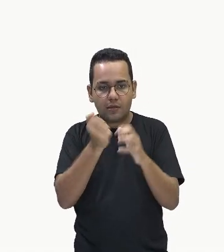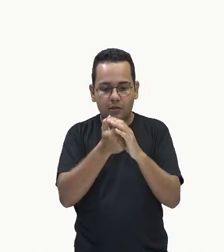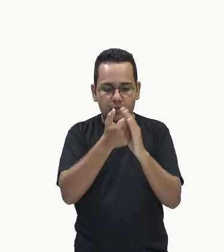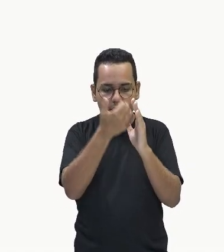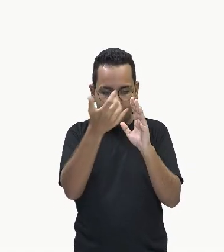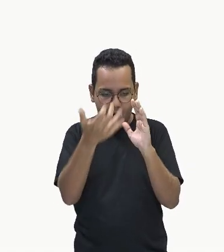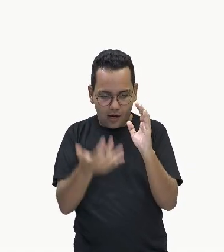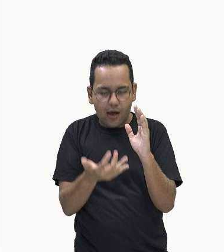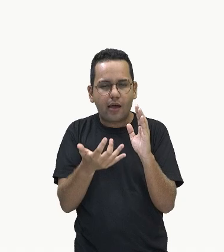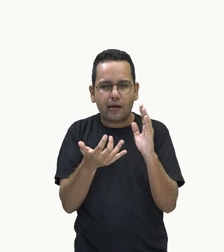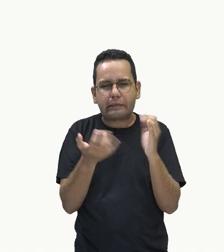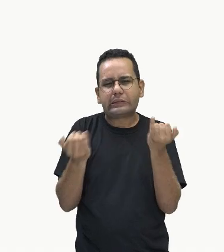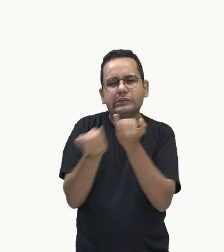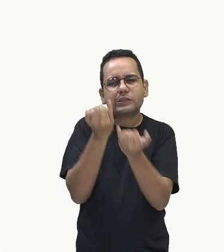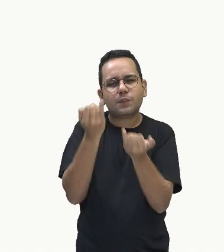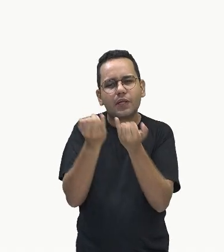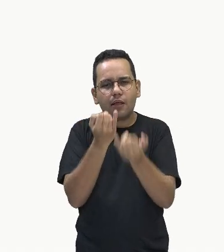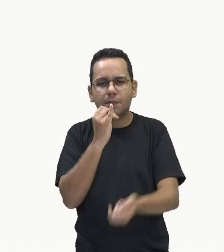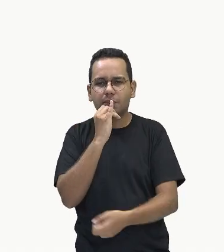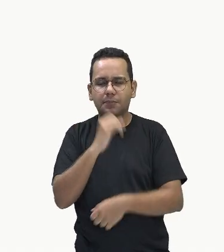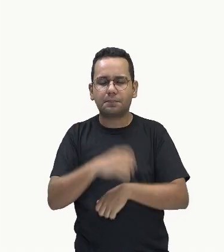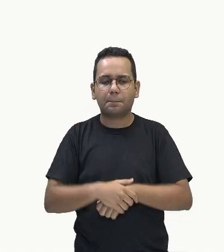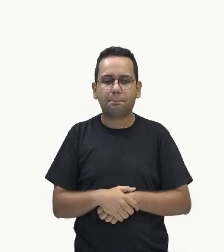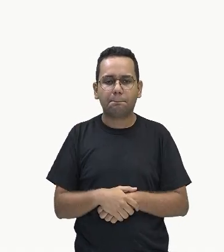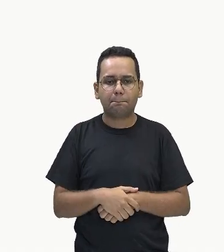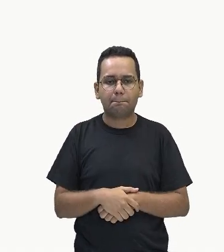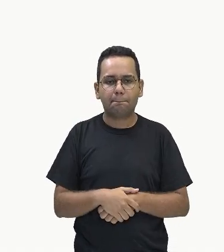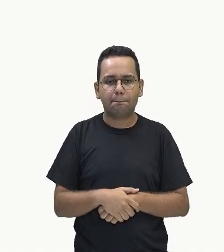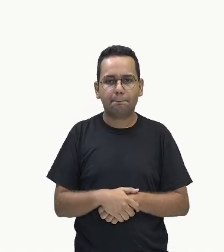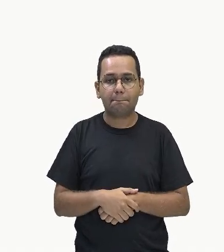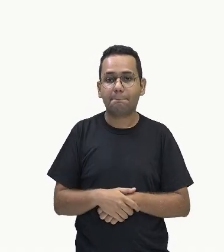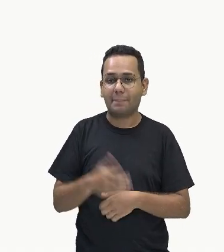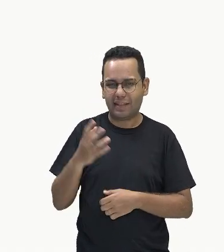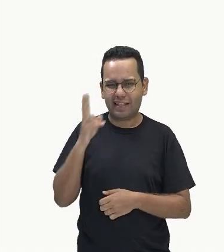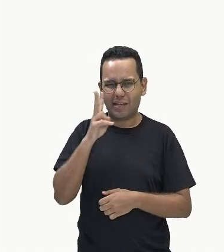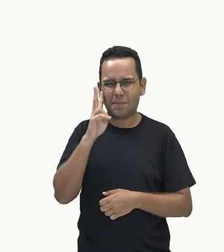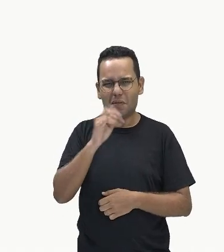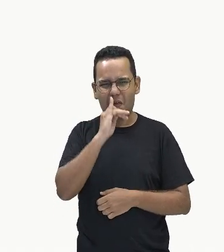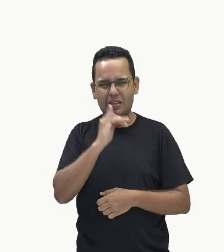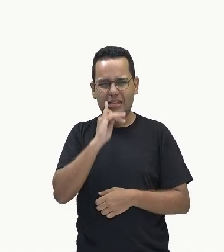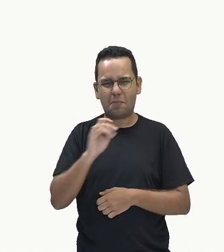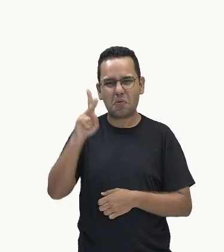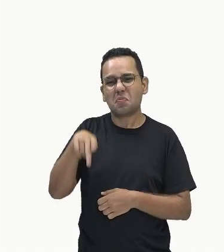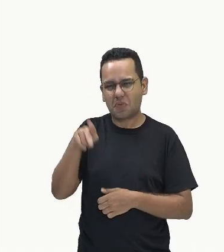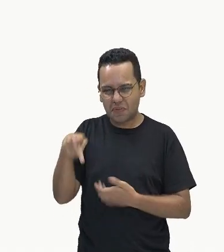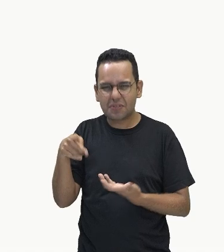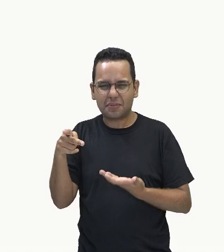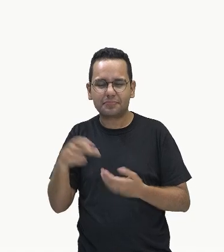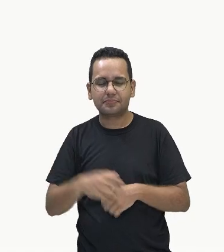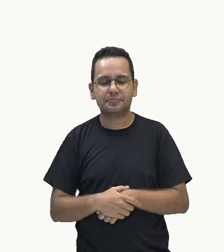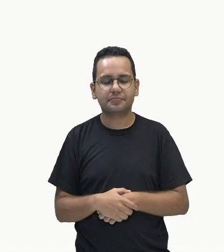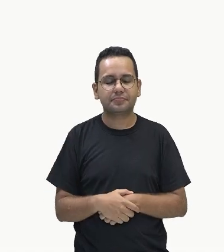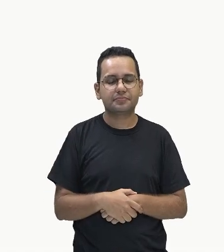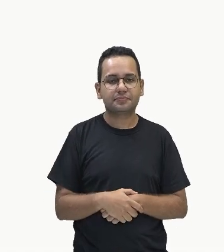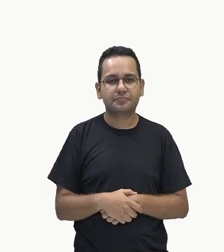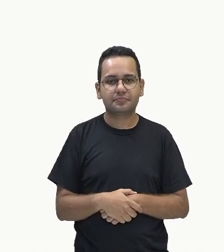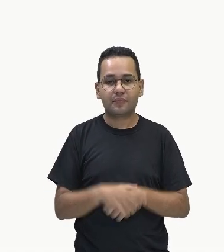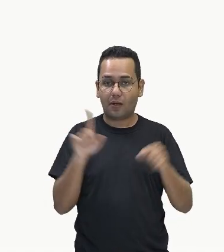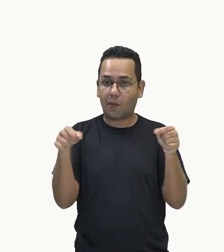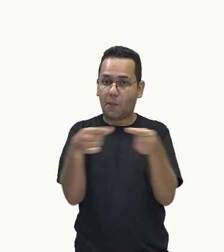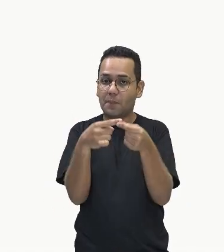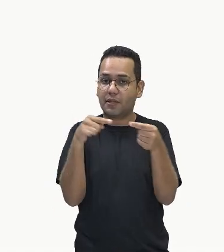característica comum, tá? Que foi o exemplo que eu dei dos professores, tudo bem?